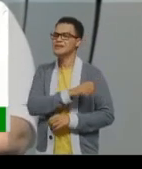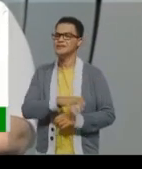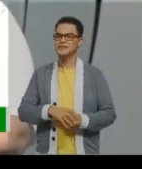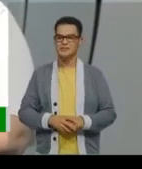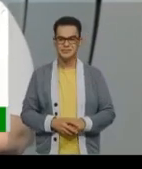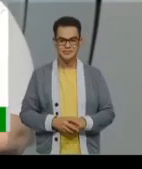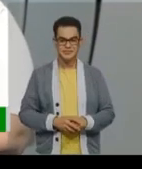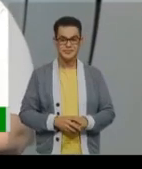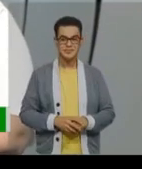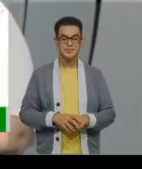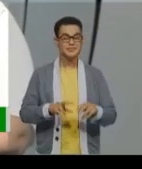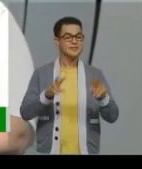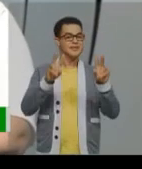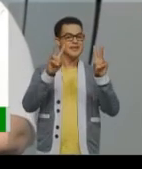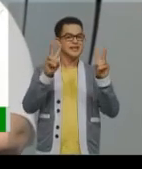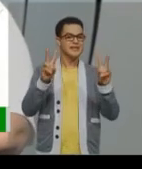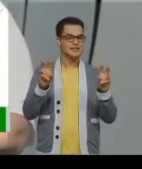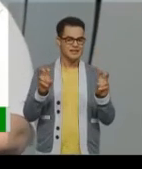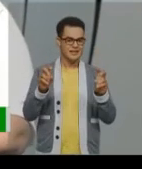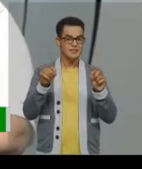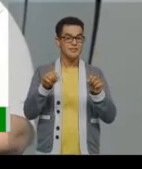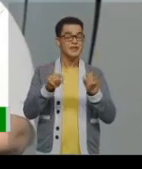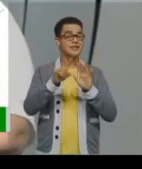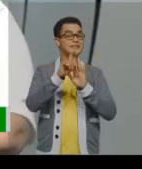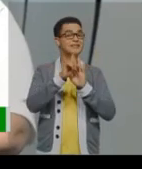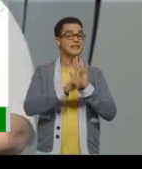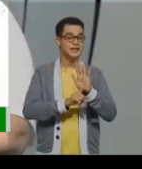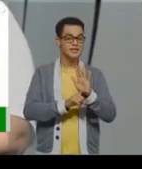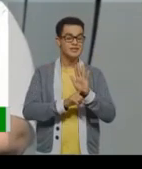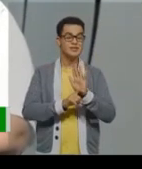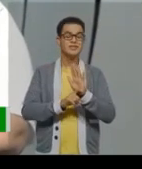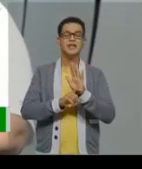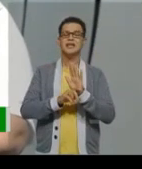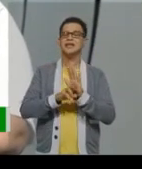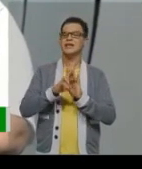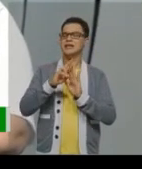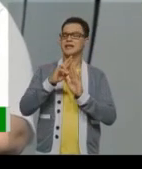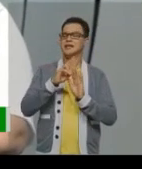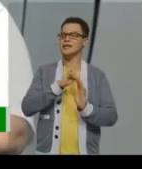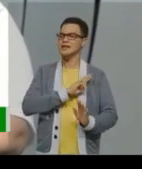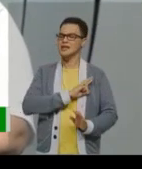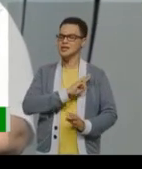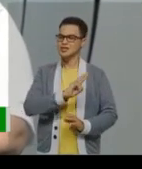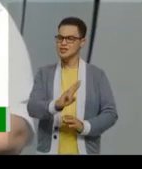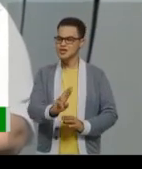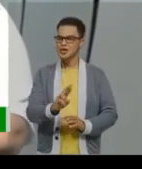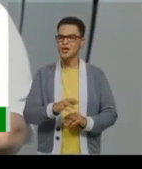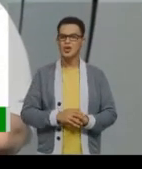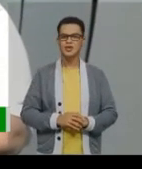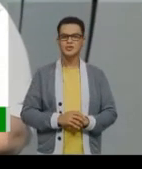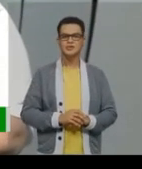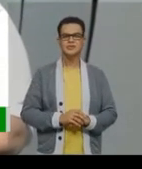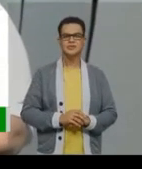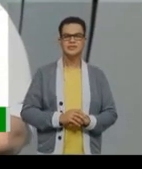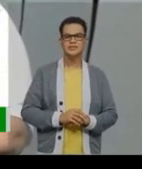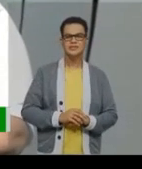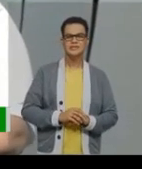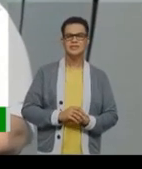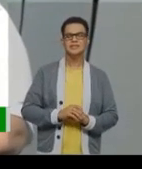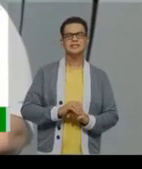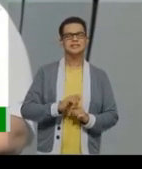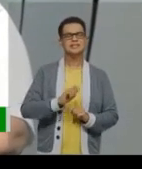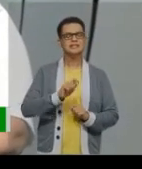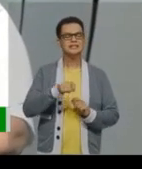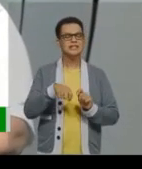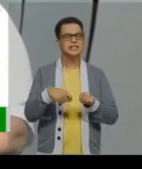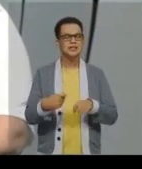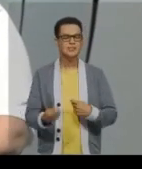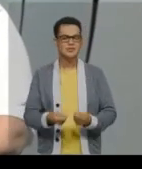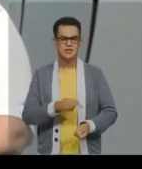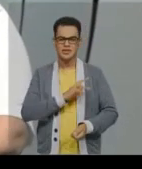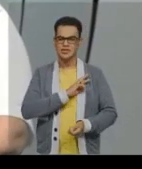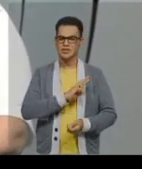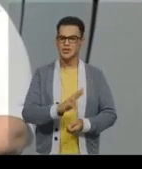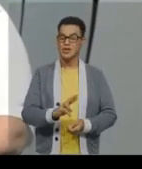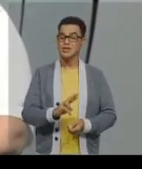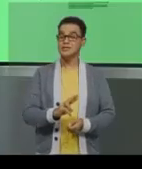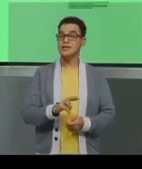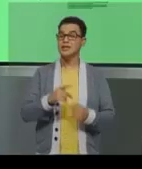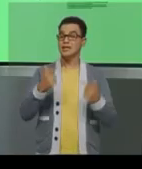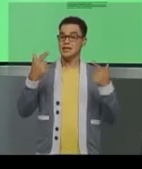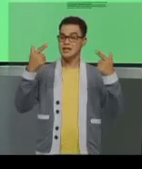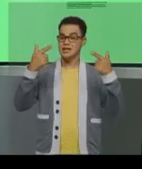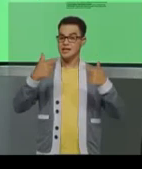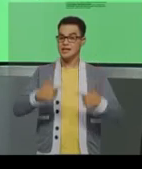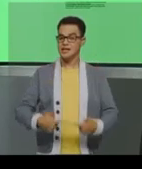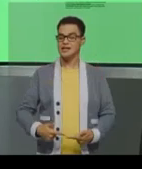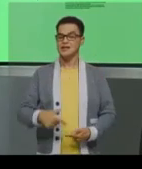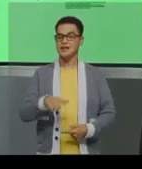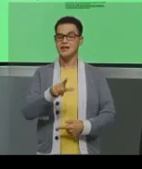temas como textos religiosos, como símbolos religiosos e a laicidade. Obrigada,